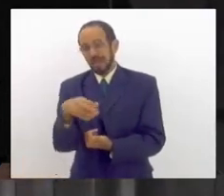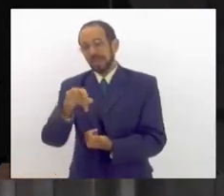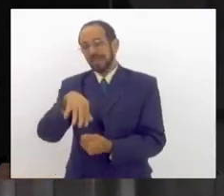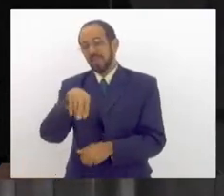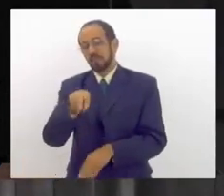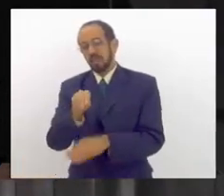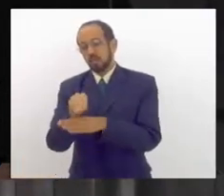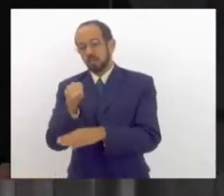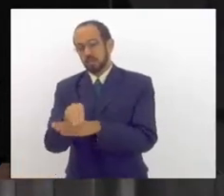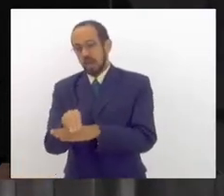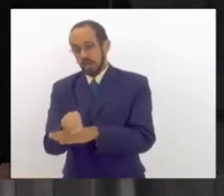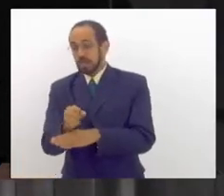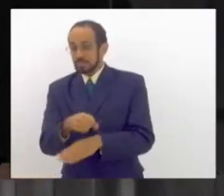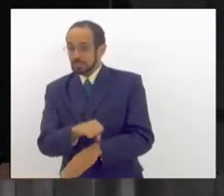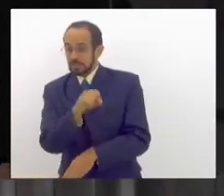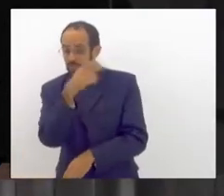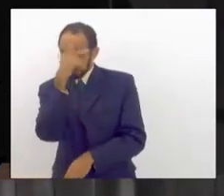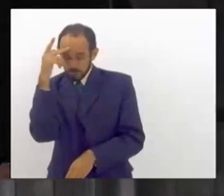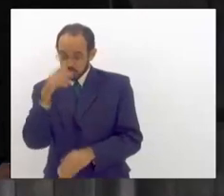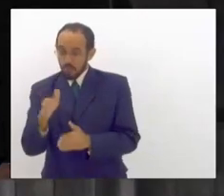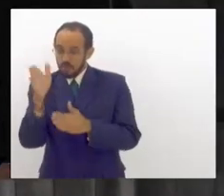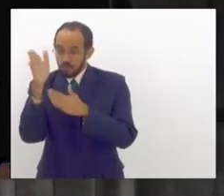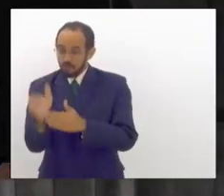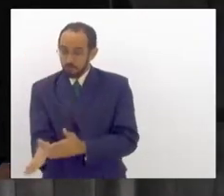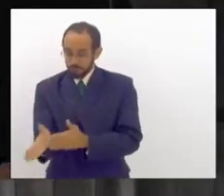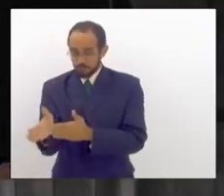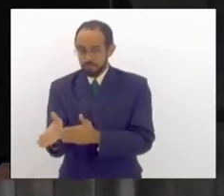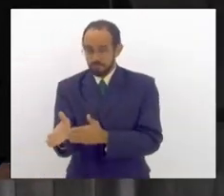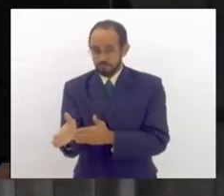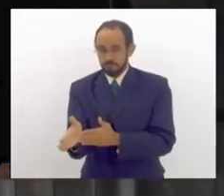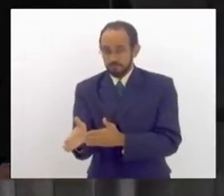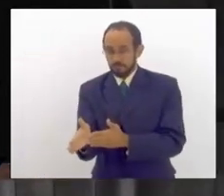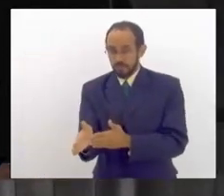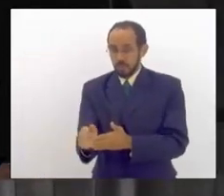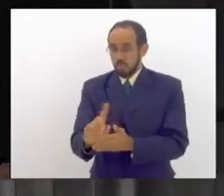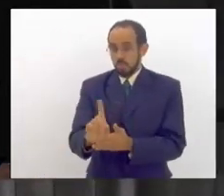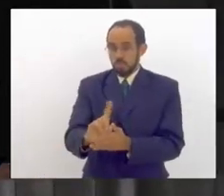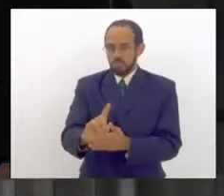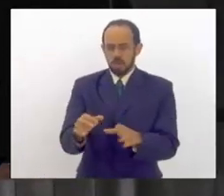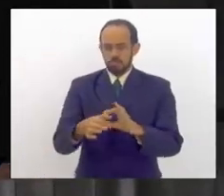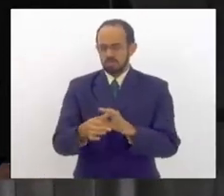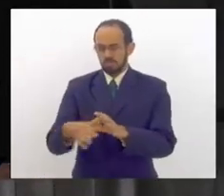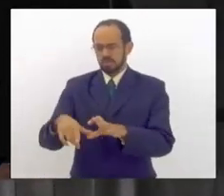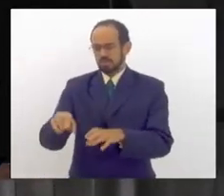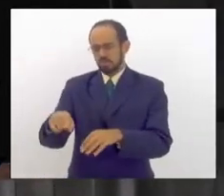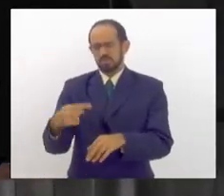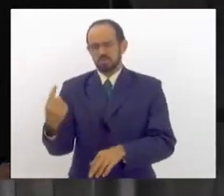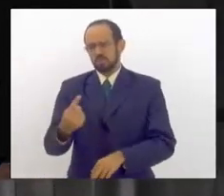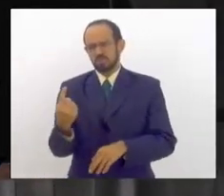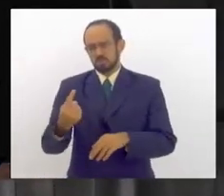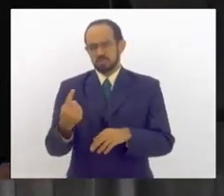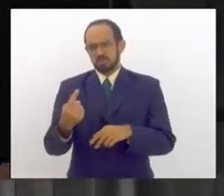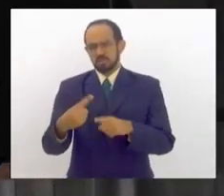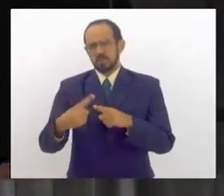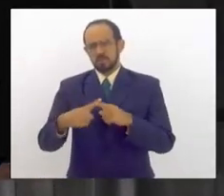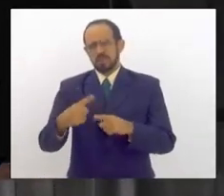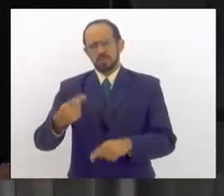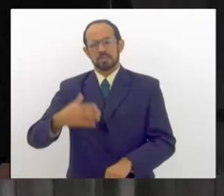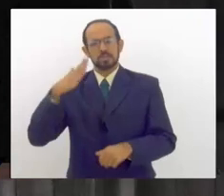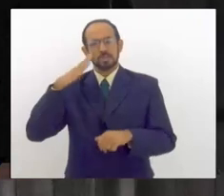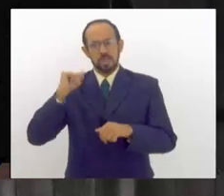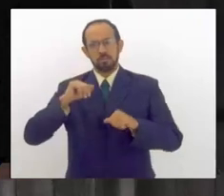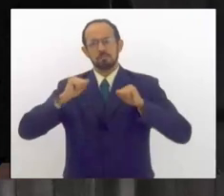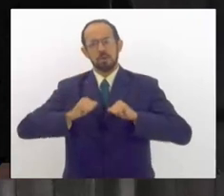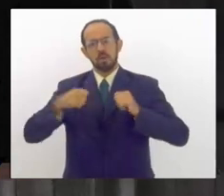se essa pessoa realmente é fidedigna para cuidar. Não descuide deixando eles sozinhos, porque a gente sabe que